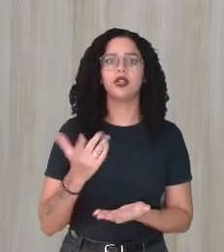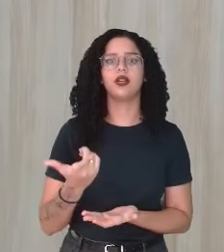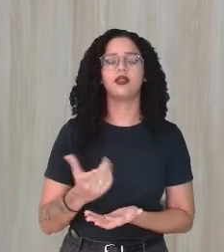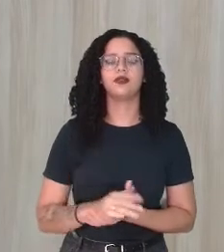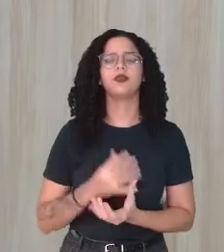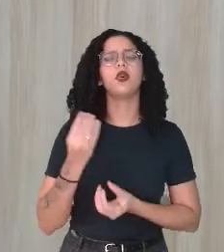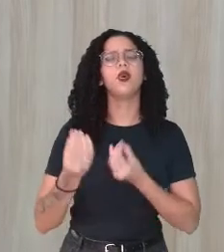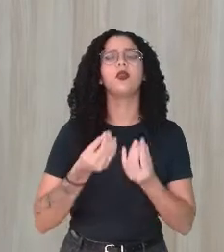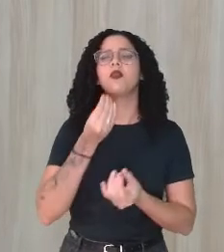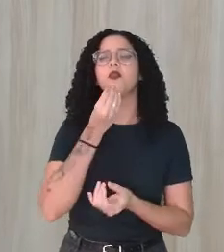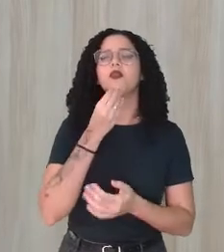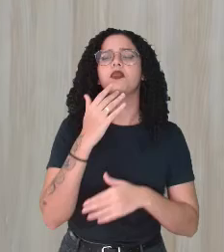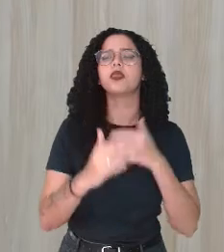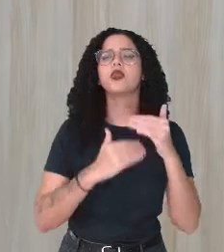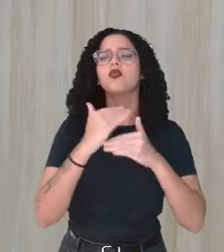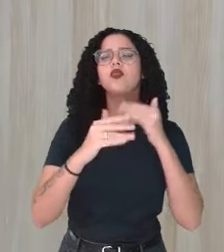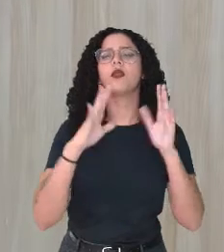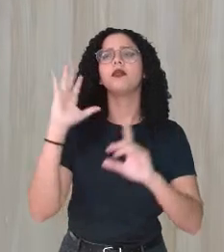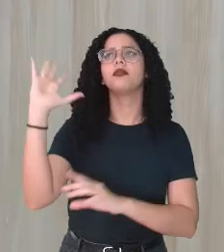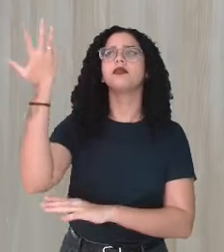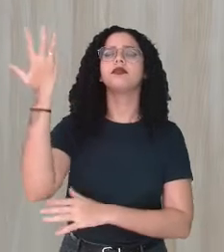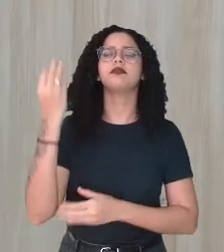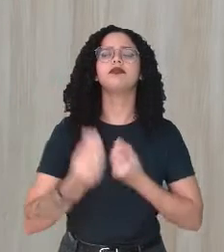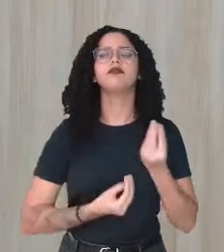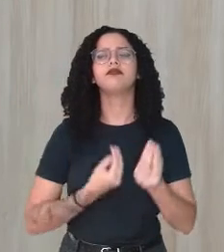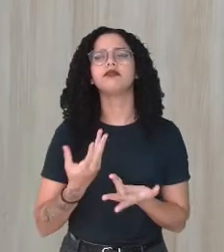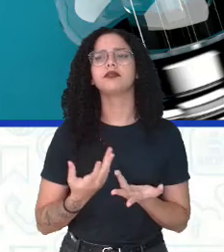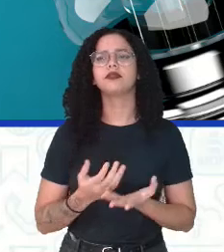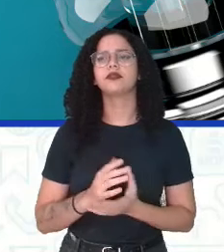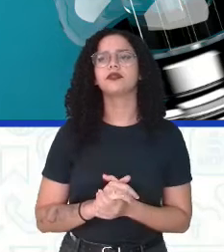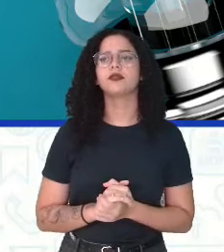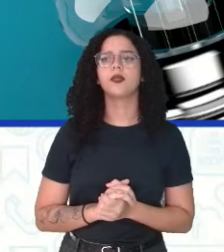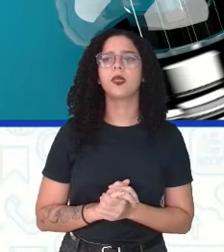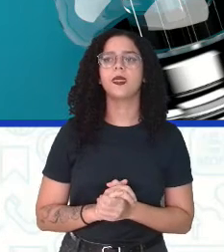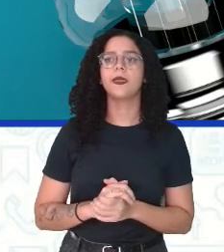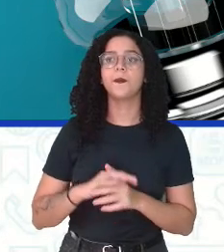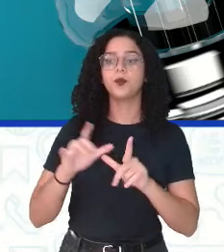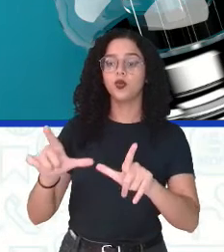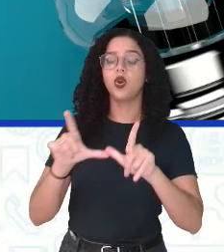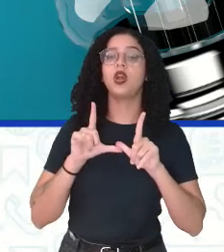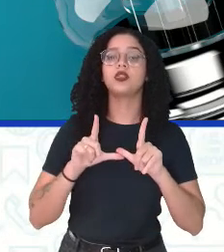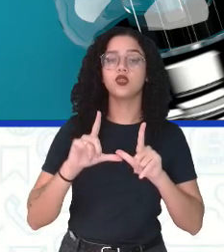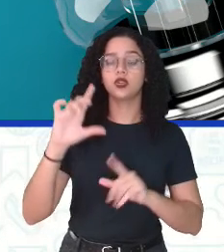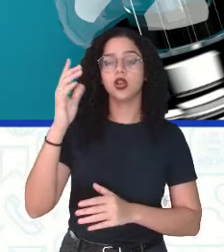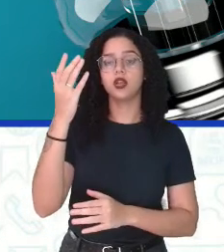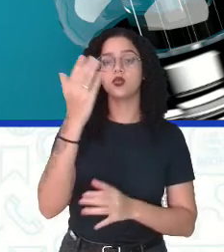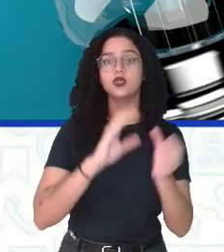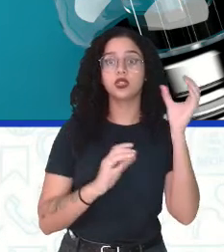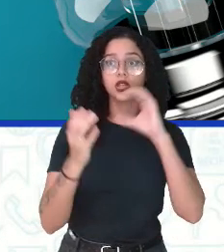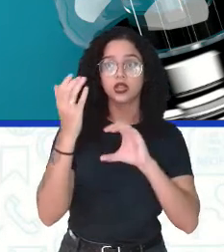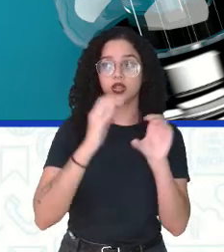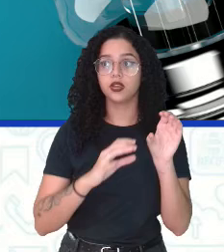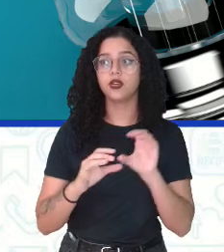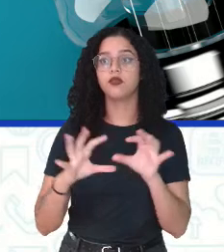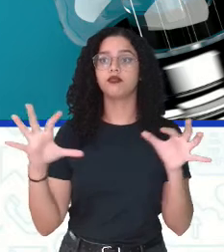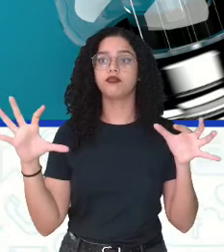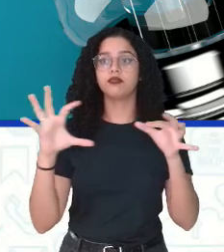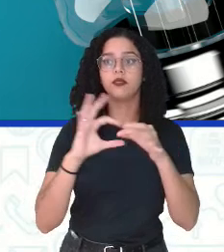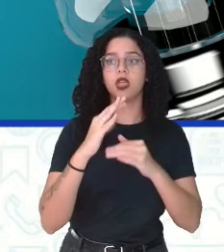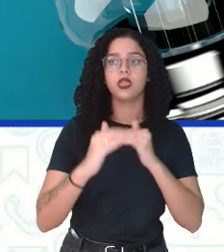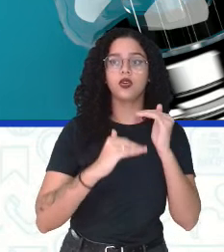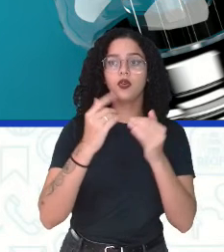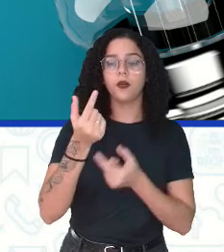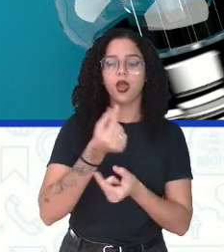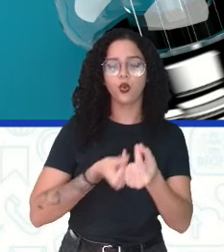como devem ser desenvolvidas essas soluções, né? Através dos resultados científicos, aliado ao